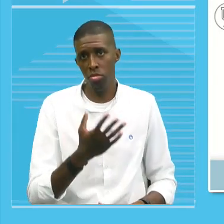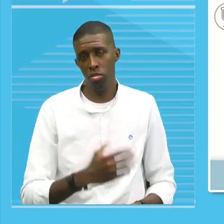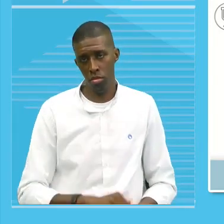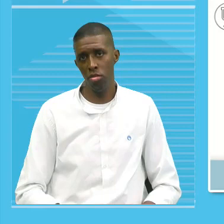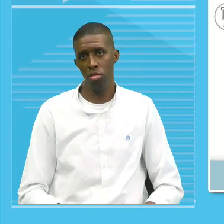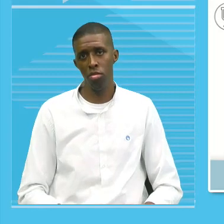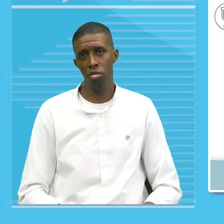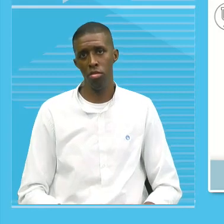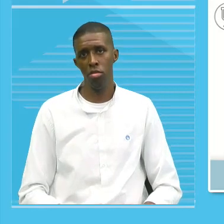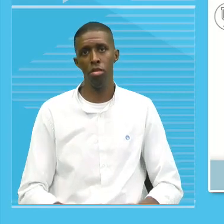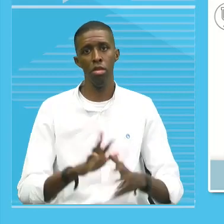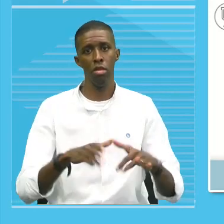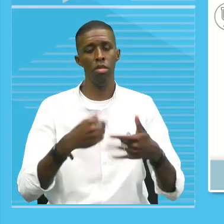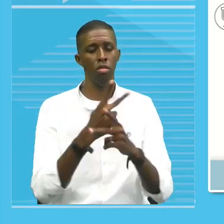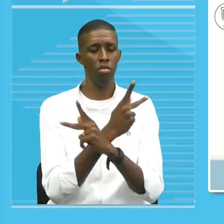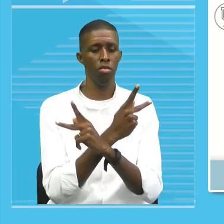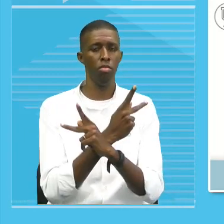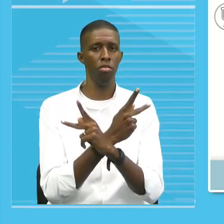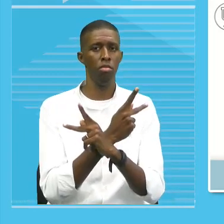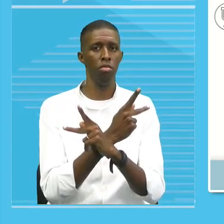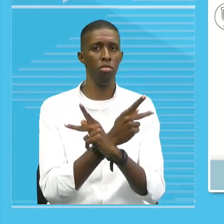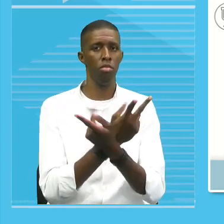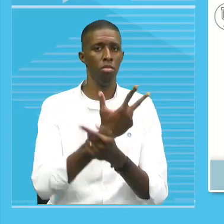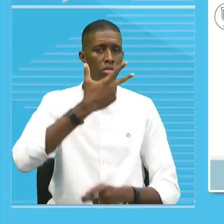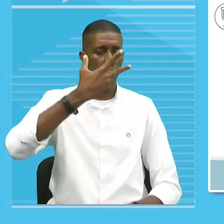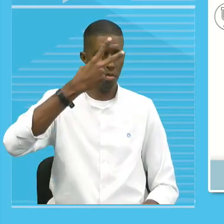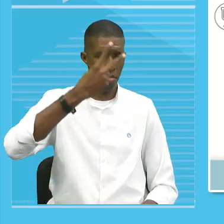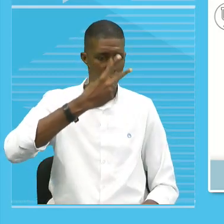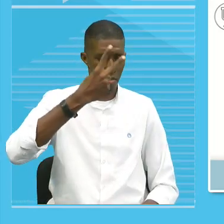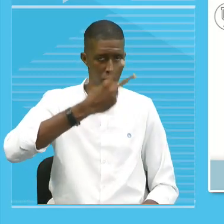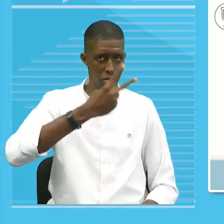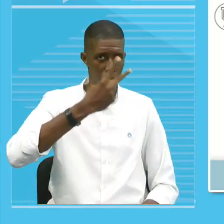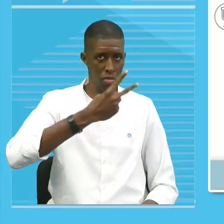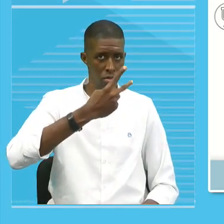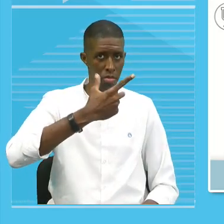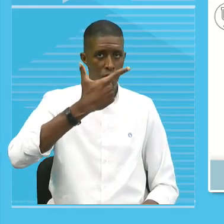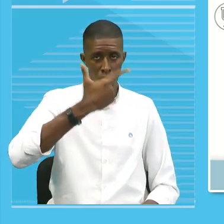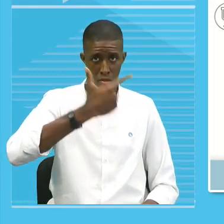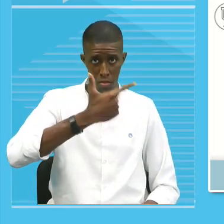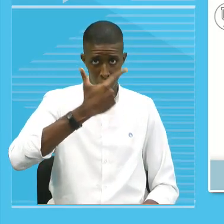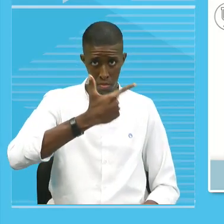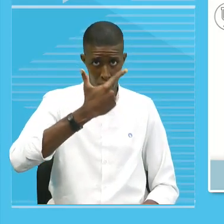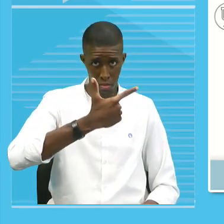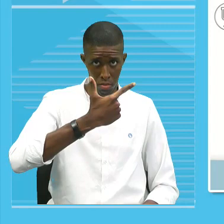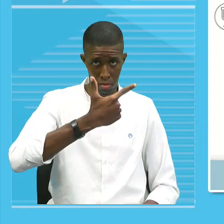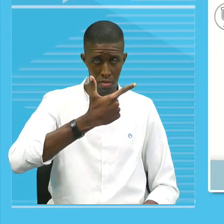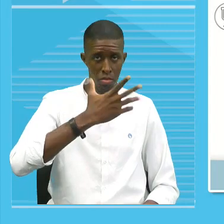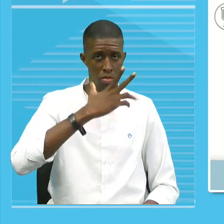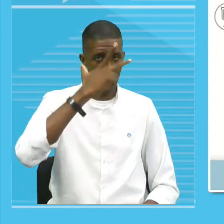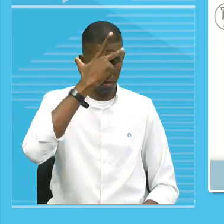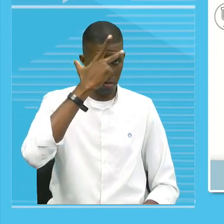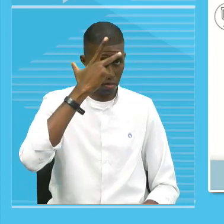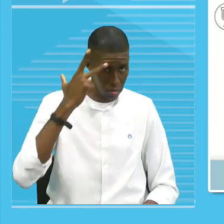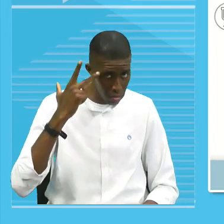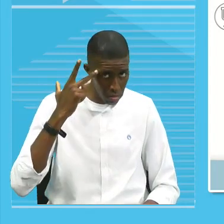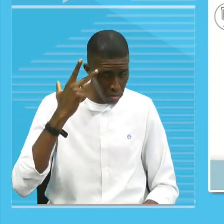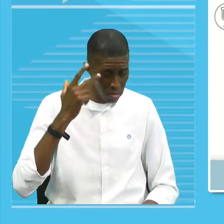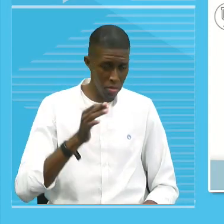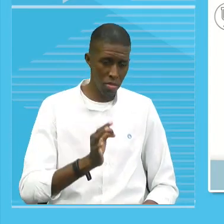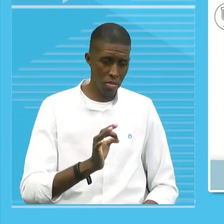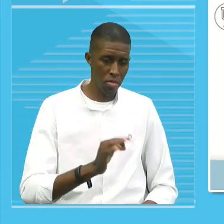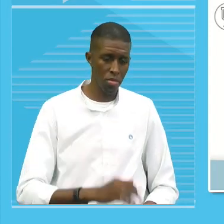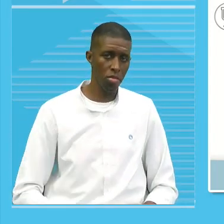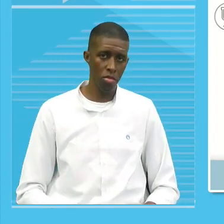porque é um pronome de segunda pessoa é um pronome Diferente né o vosso outros é o Boss